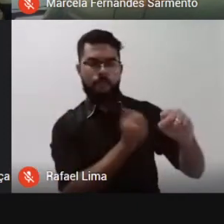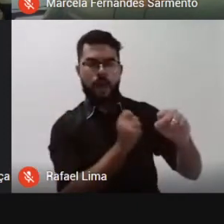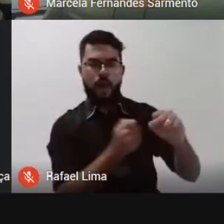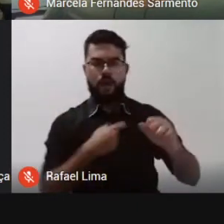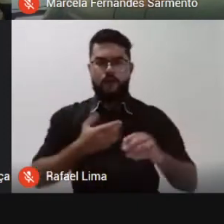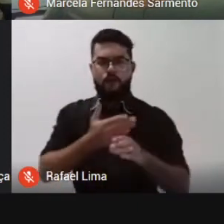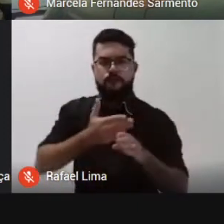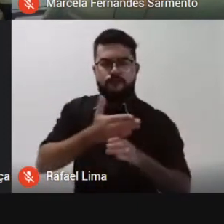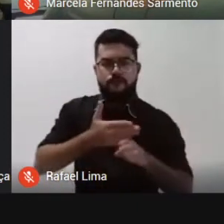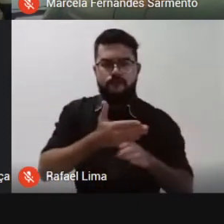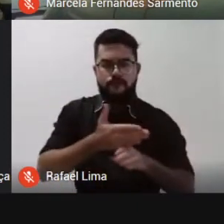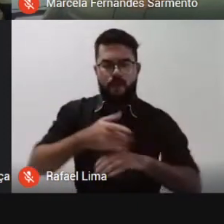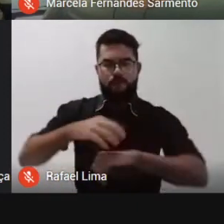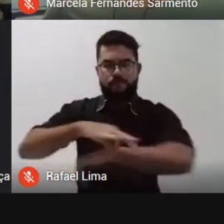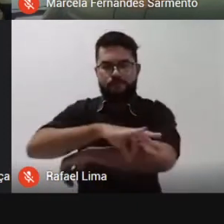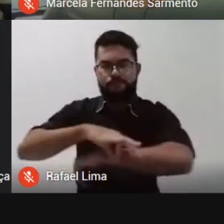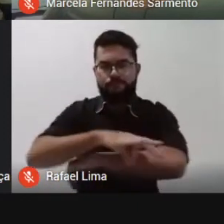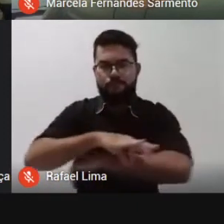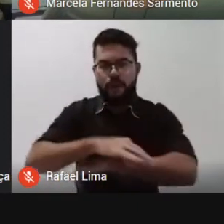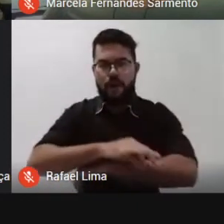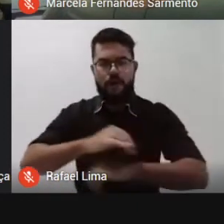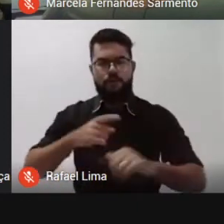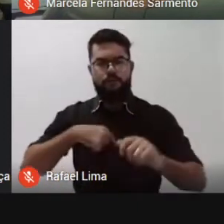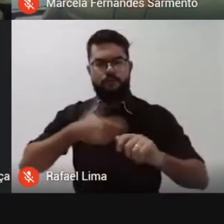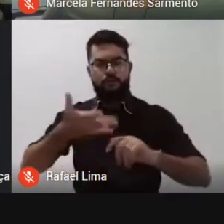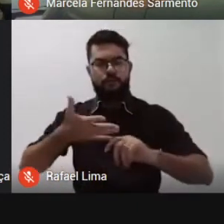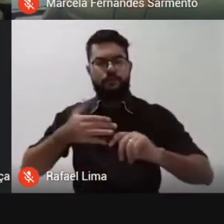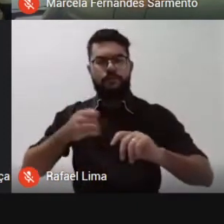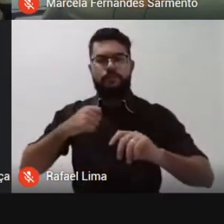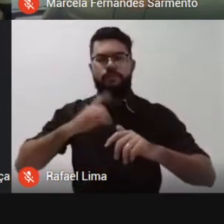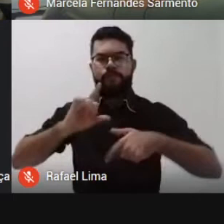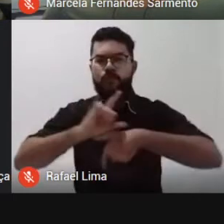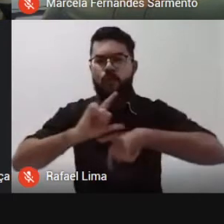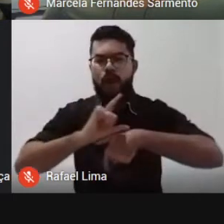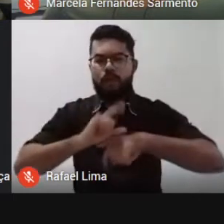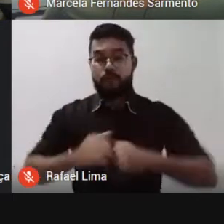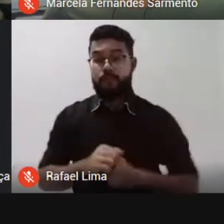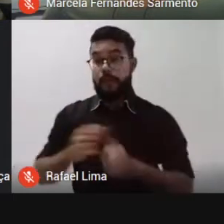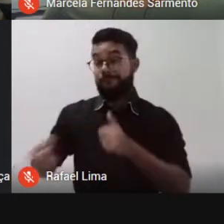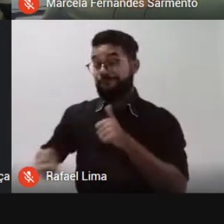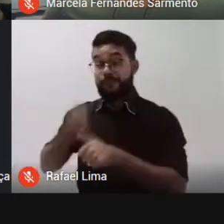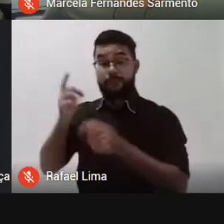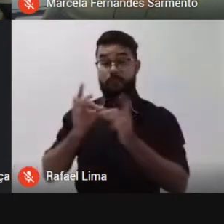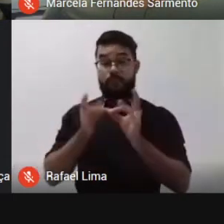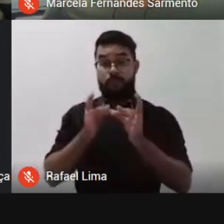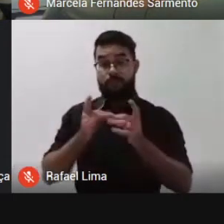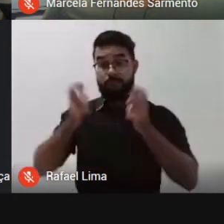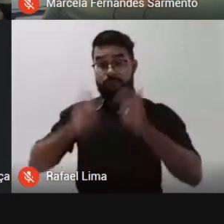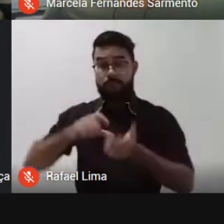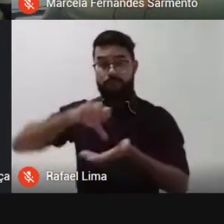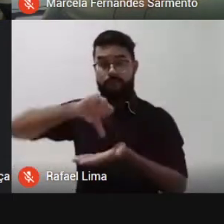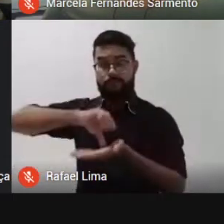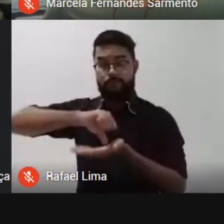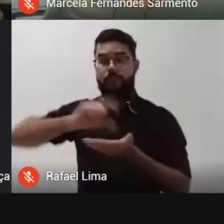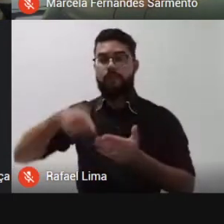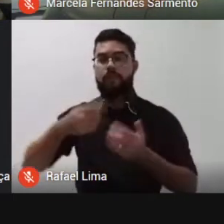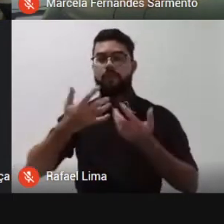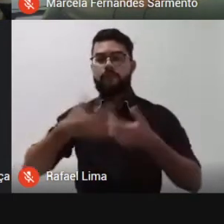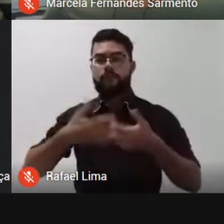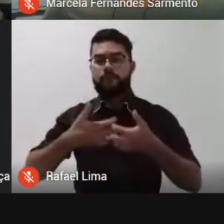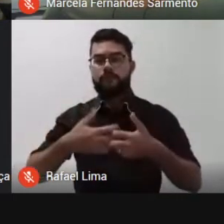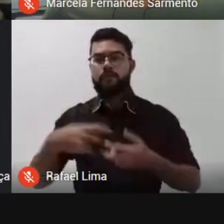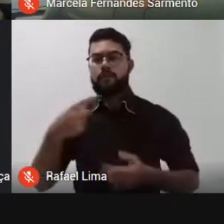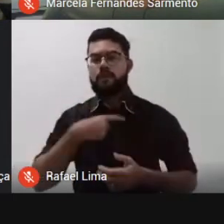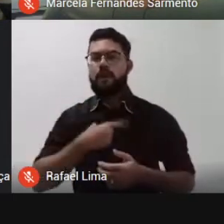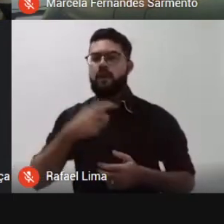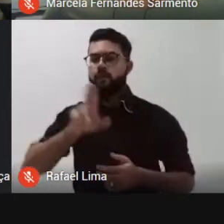régua. Inclusive, a nossa primeira oficina que a gente produziu lá no IF, ela foi inteiramente com ferramentas raiz, viu? Só